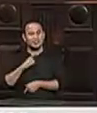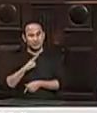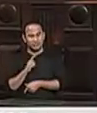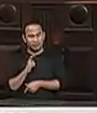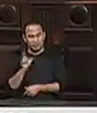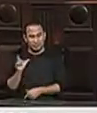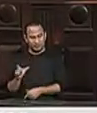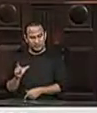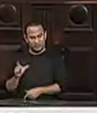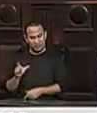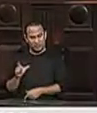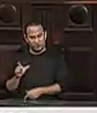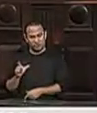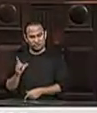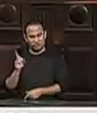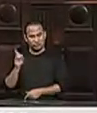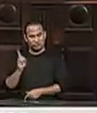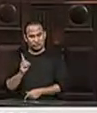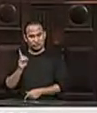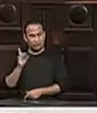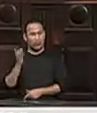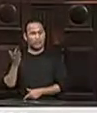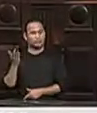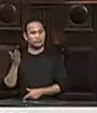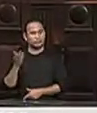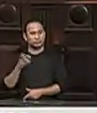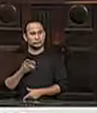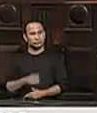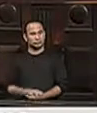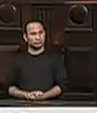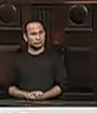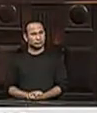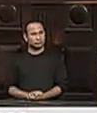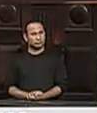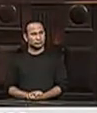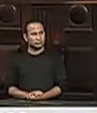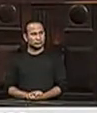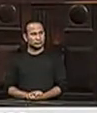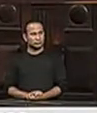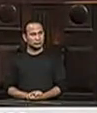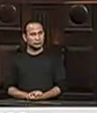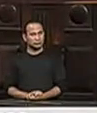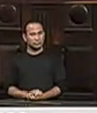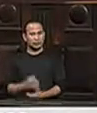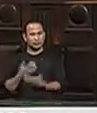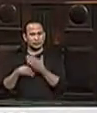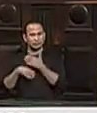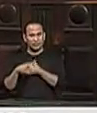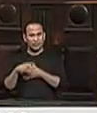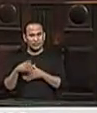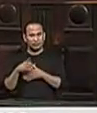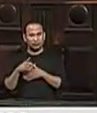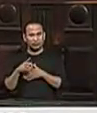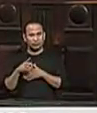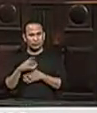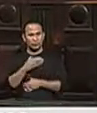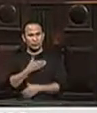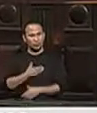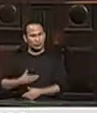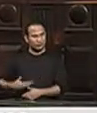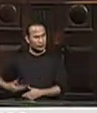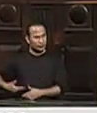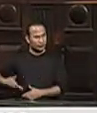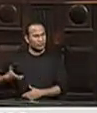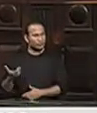decência. Havia mais decência por parte dos governantes, por parte, diria,